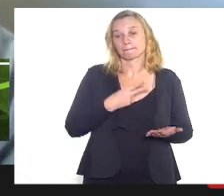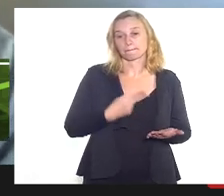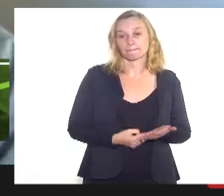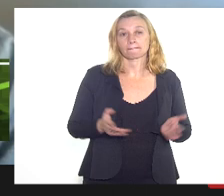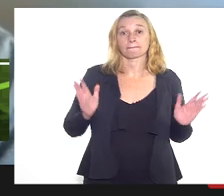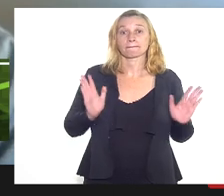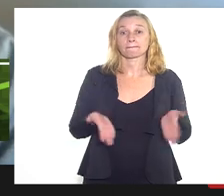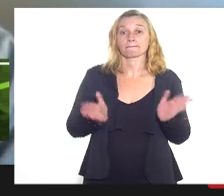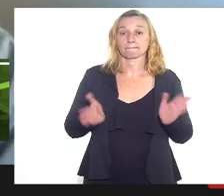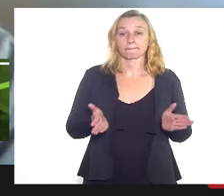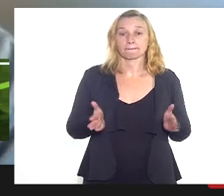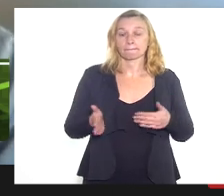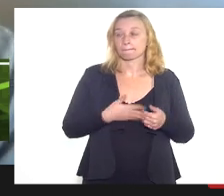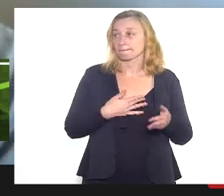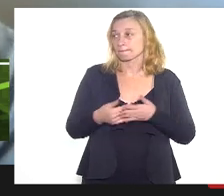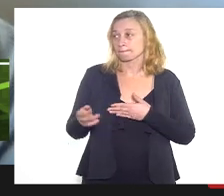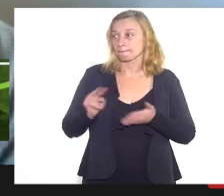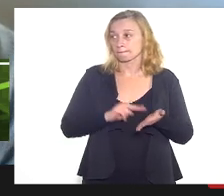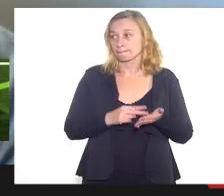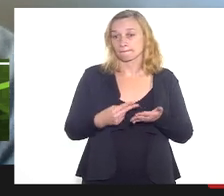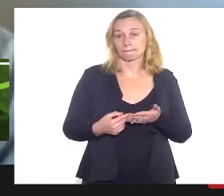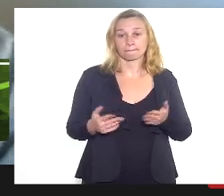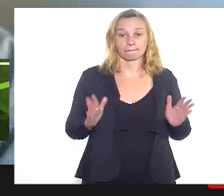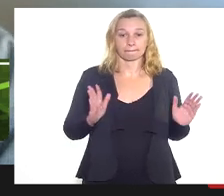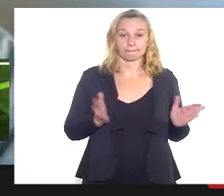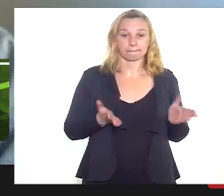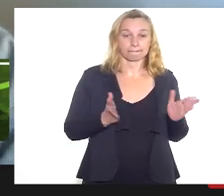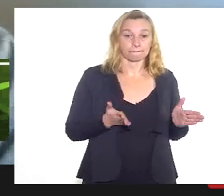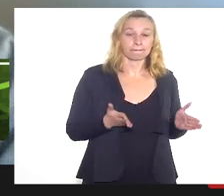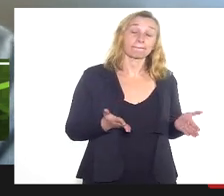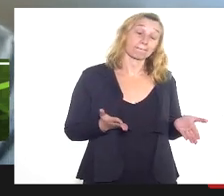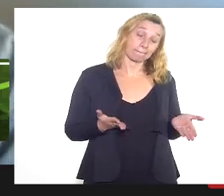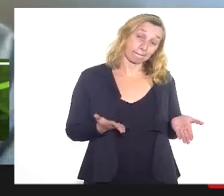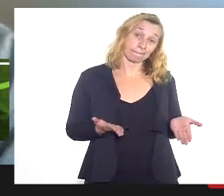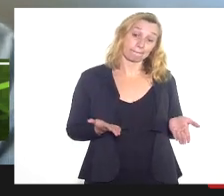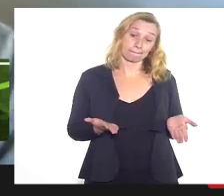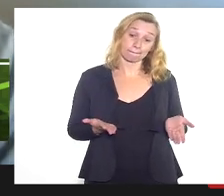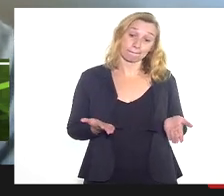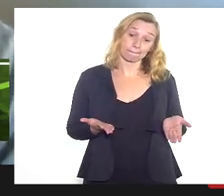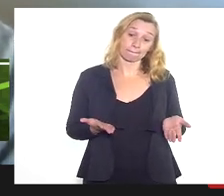agora, porque qualquer interpretação seria absolutamente